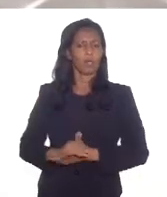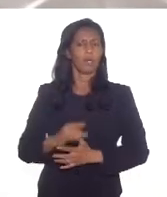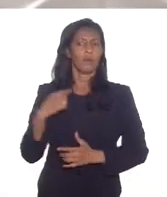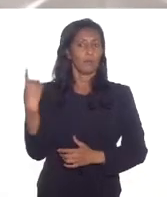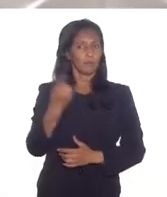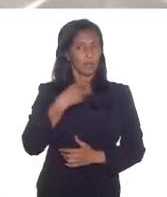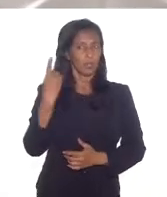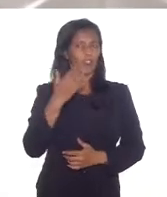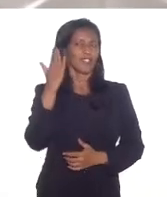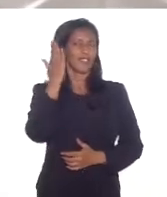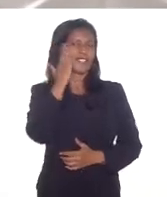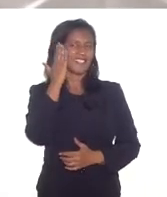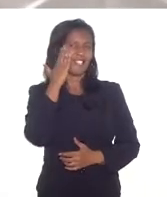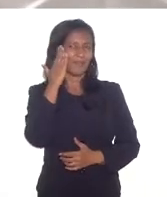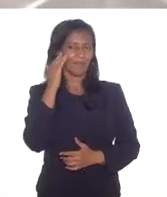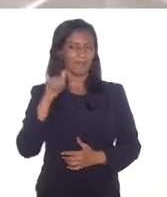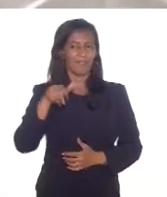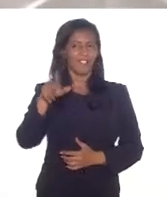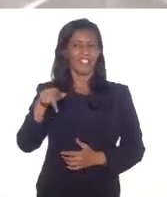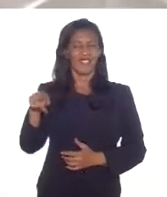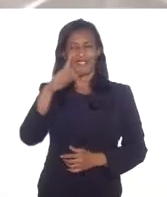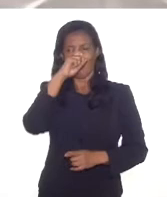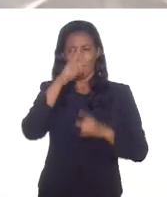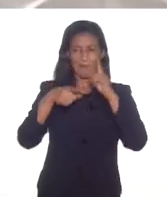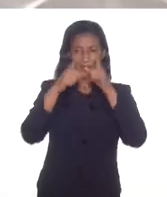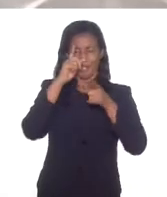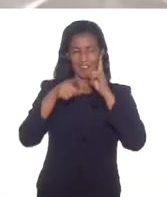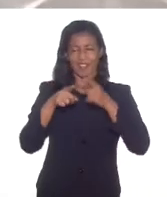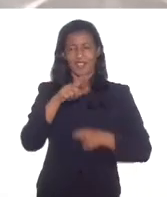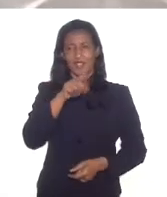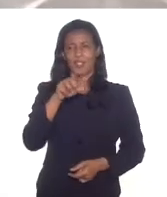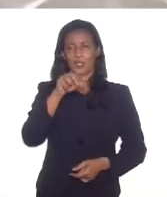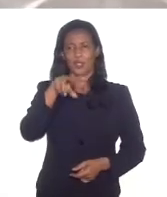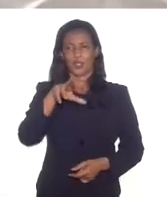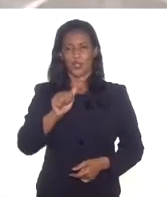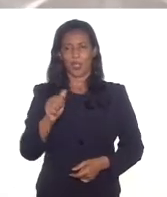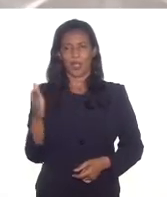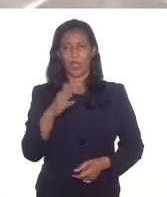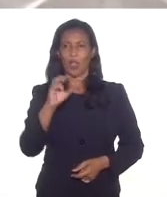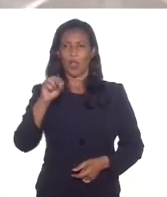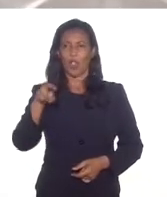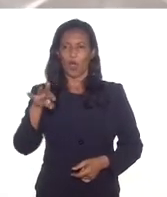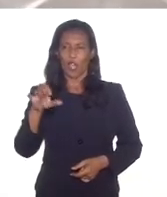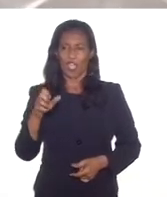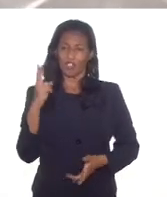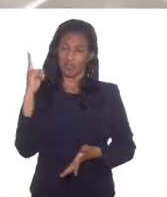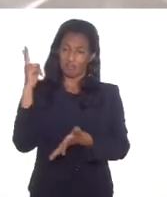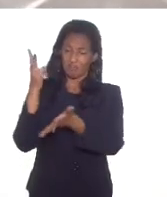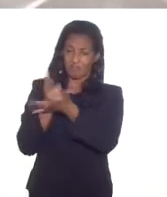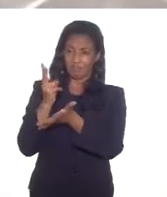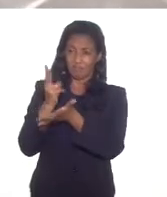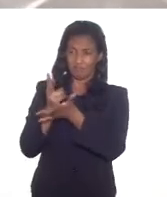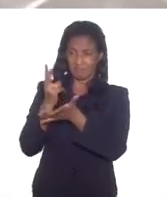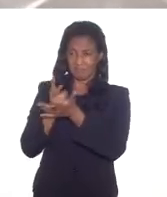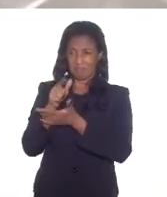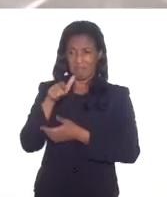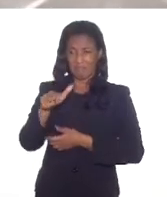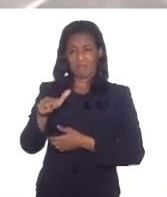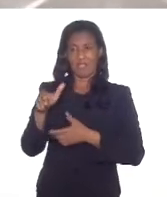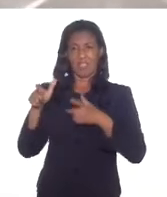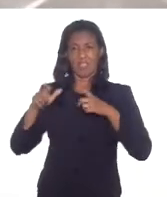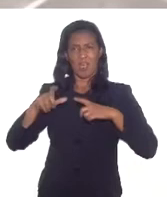sabemos qual é o de quem está dominando a Zona Oeste. Então, essa mesma conjugação